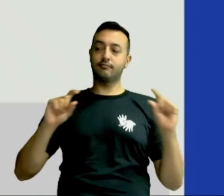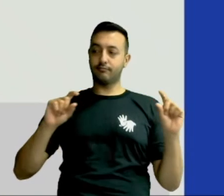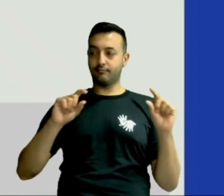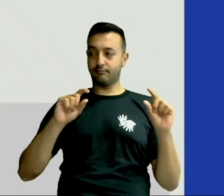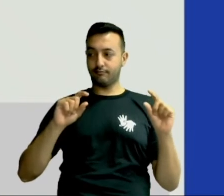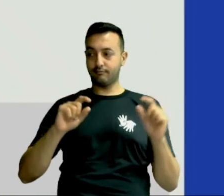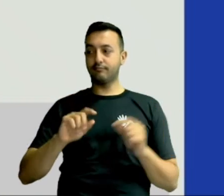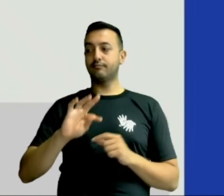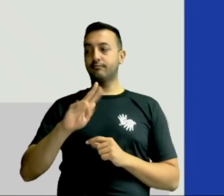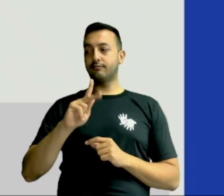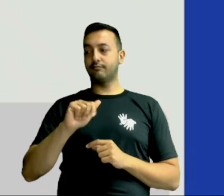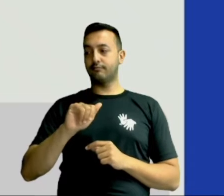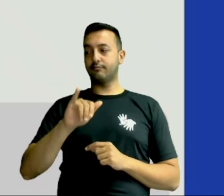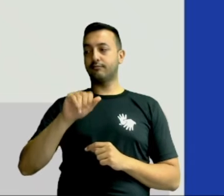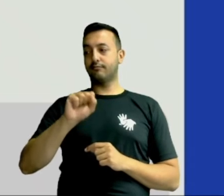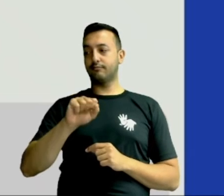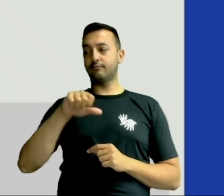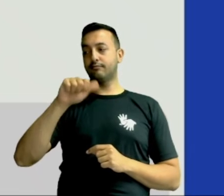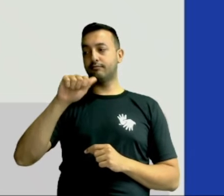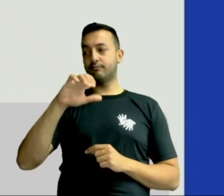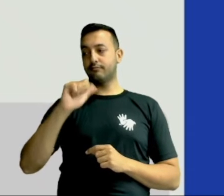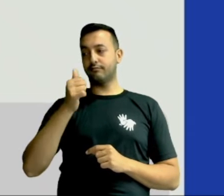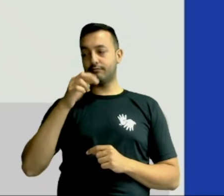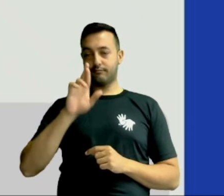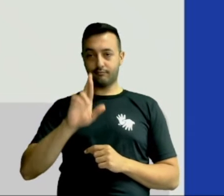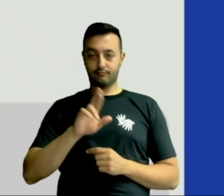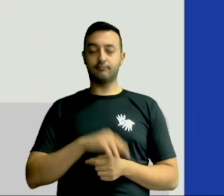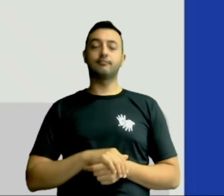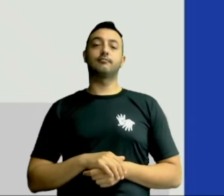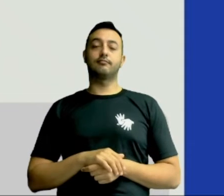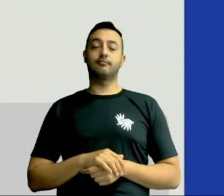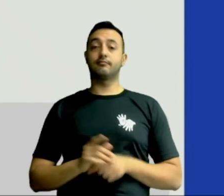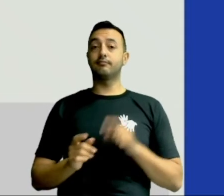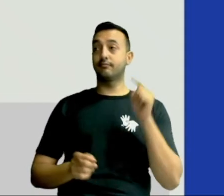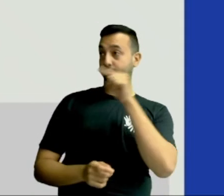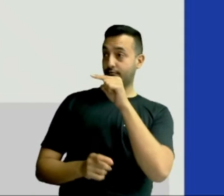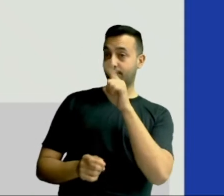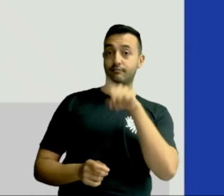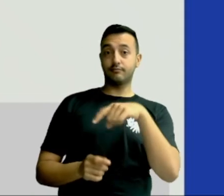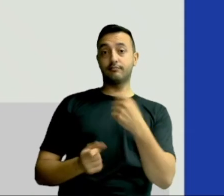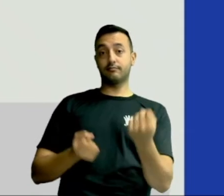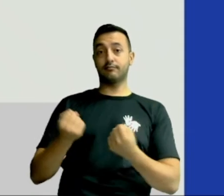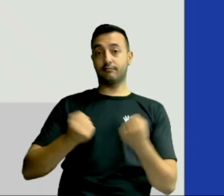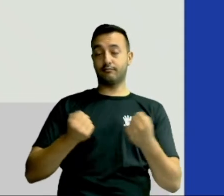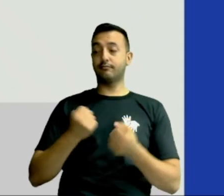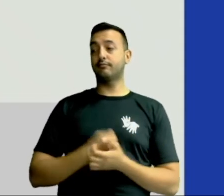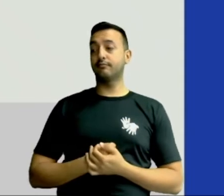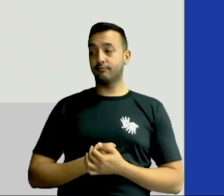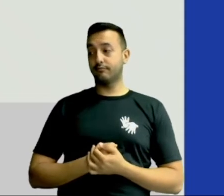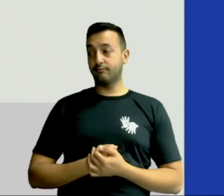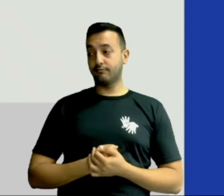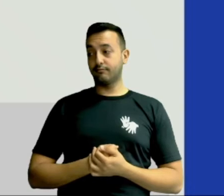frase that is a core i é aquele é um carro